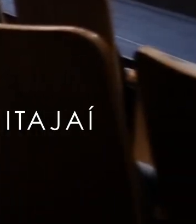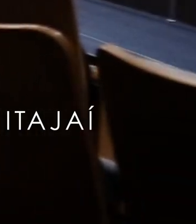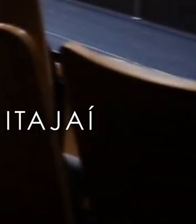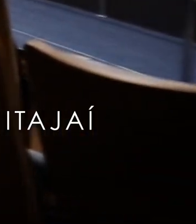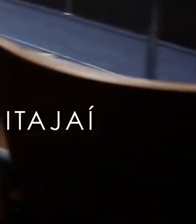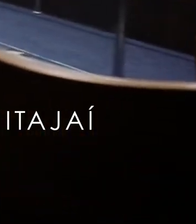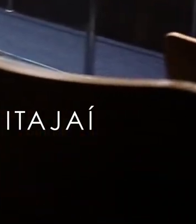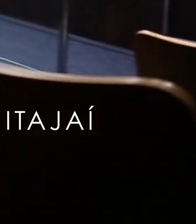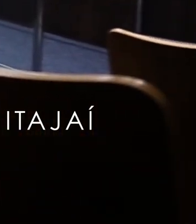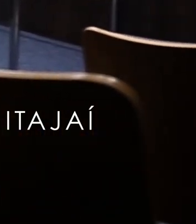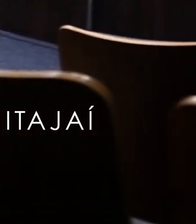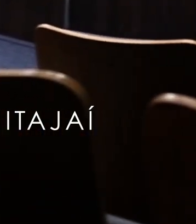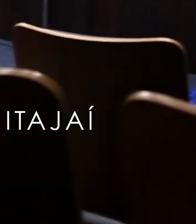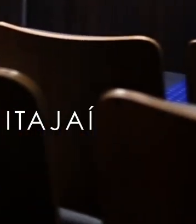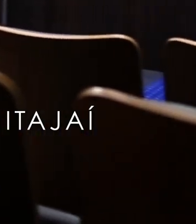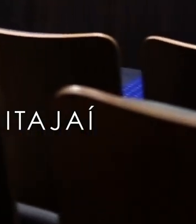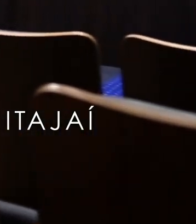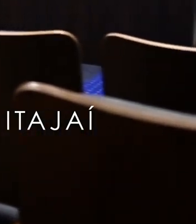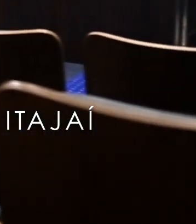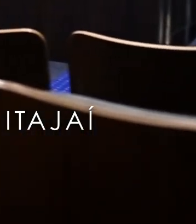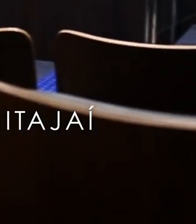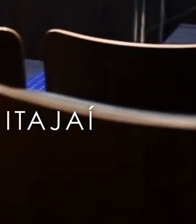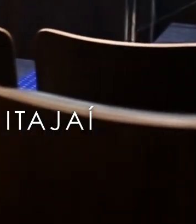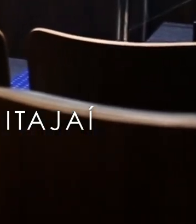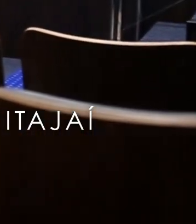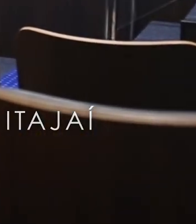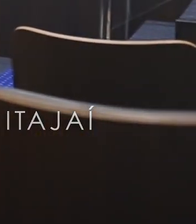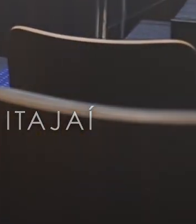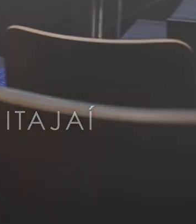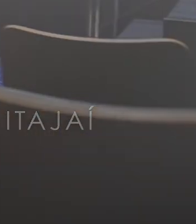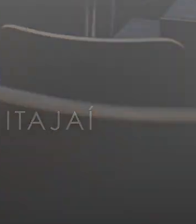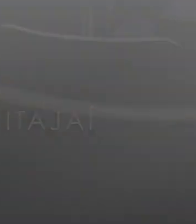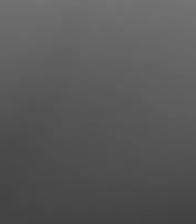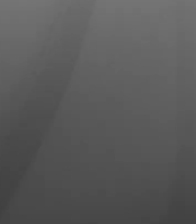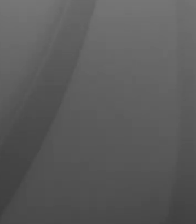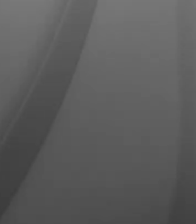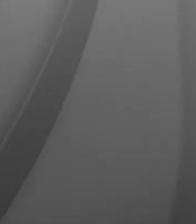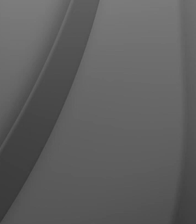Fique por dentro do que acontece na Câmara de Vereadores de Itajaí.